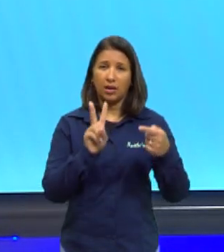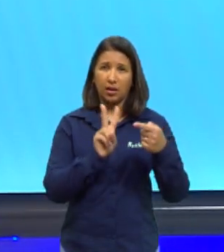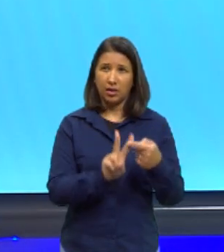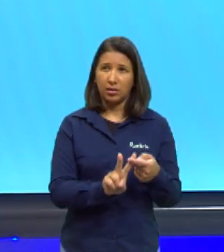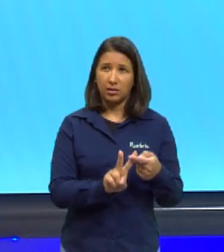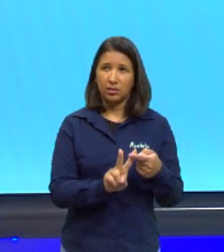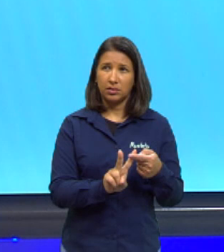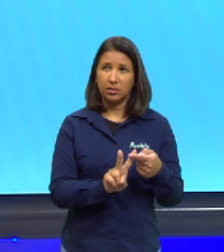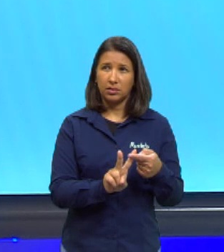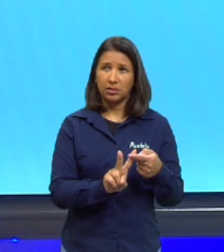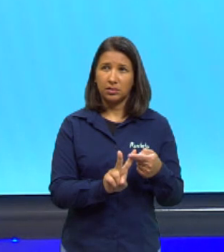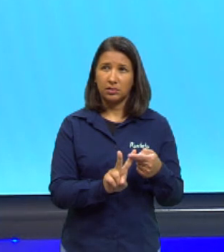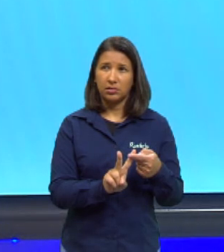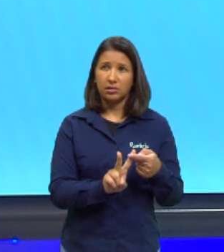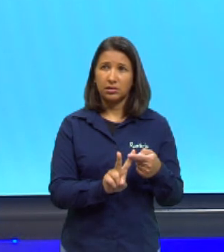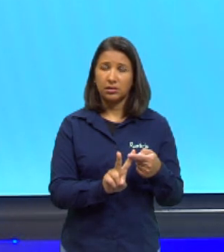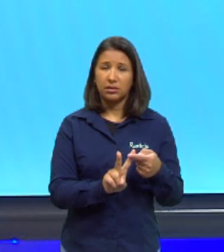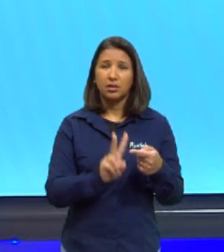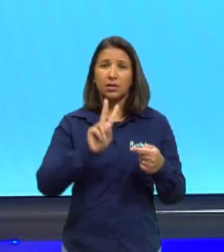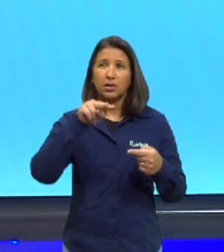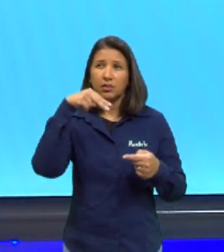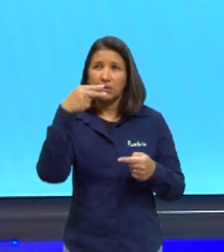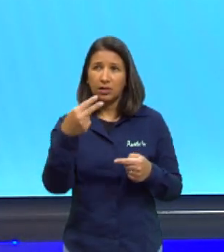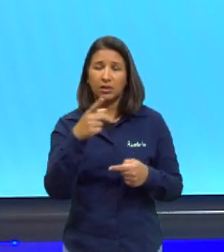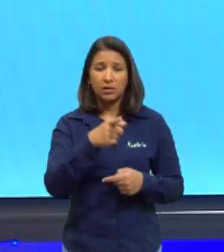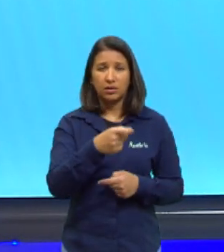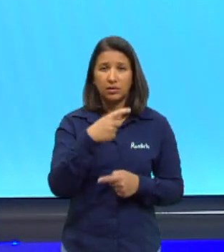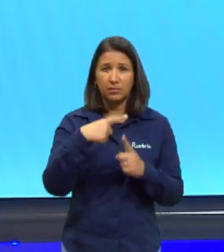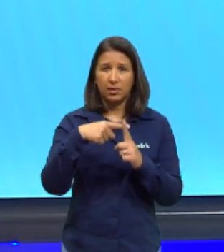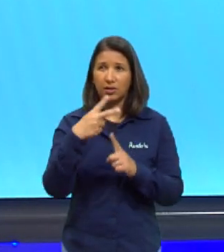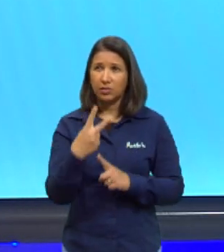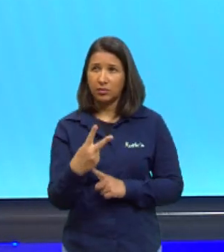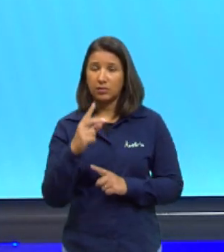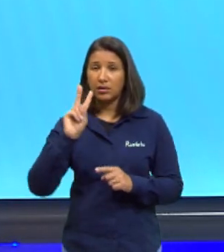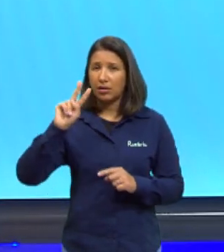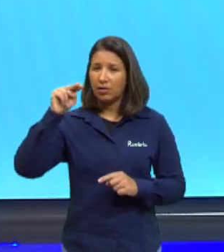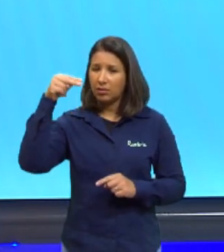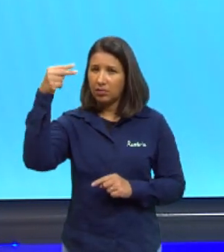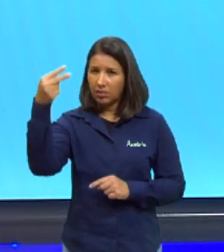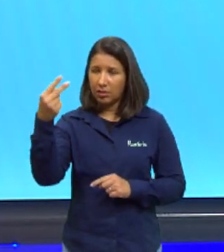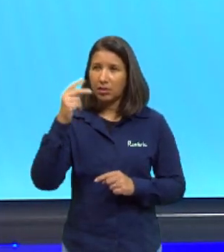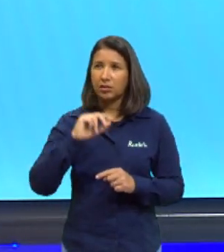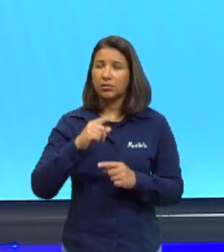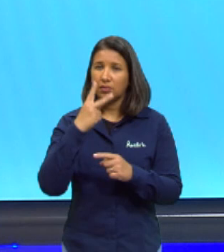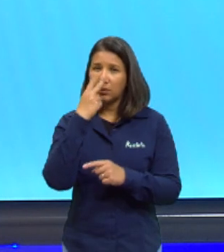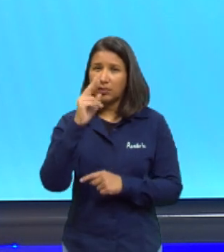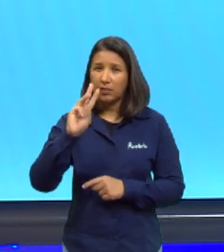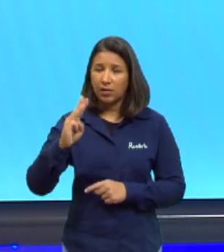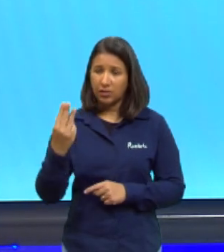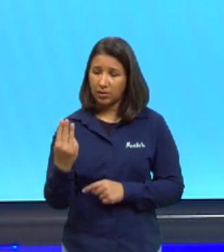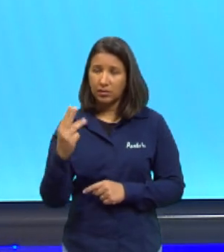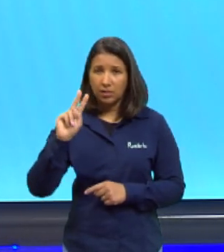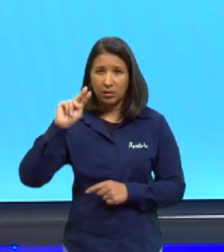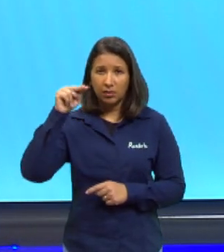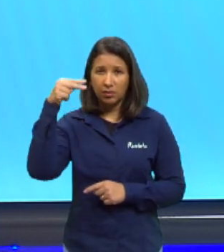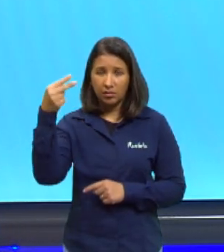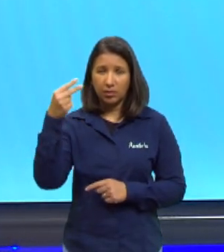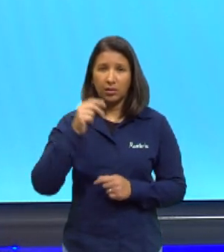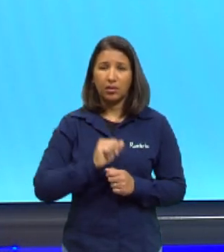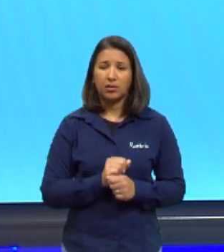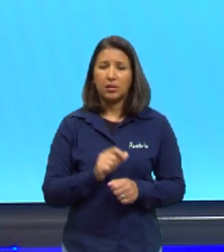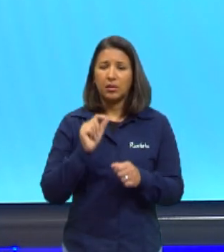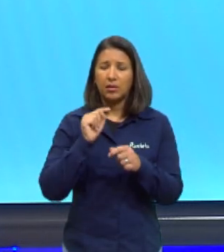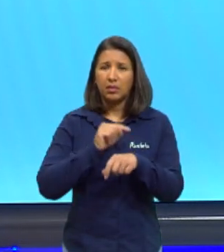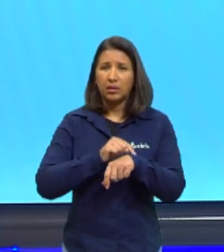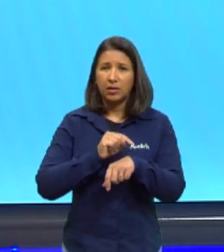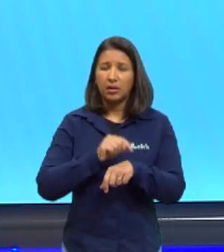raiz quadrada de x mais 2 ao quadrado é igual a 3 ao quadrado. No momento